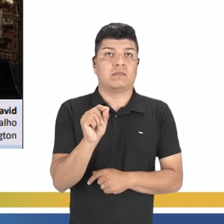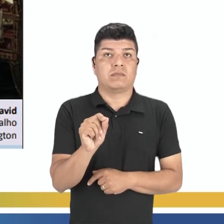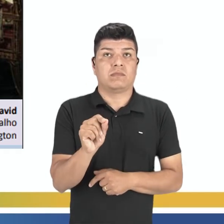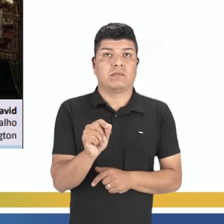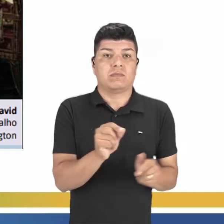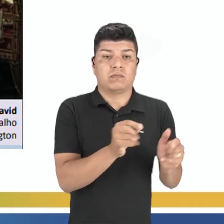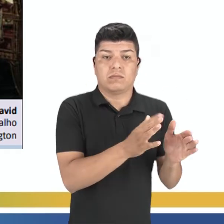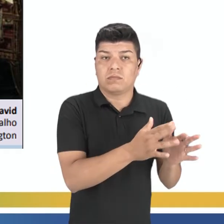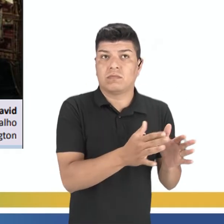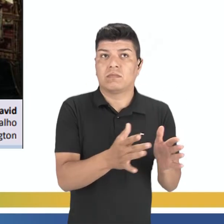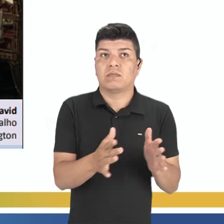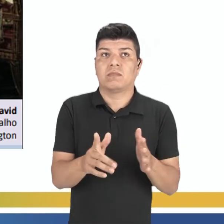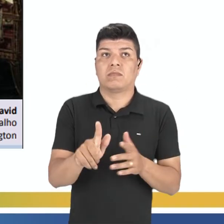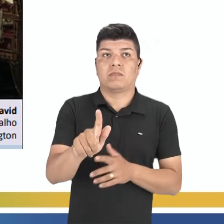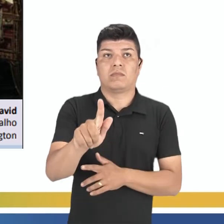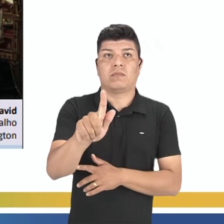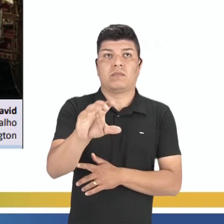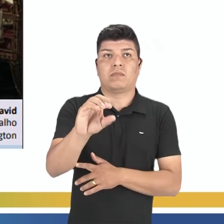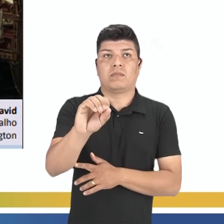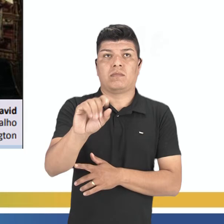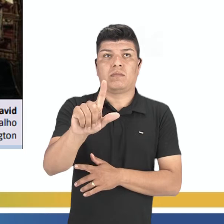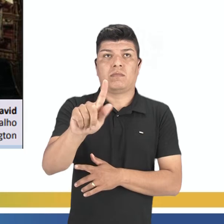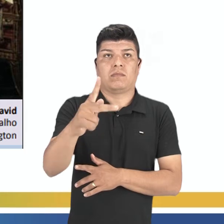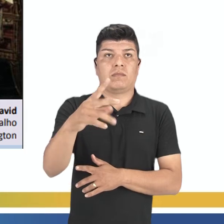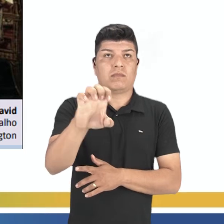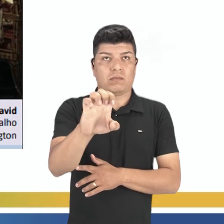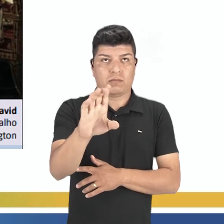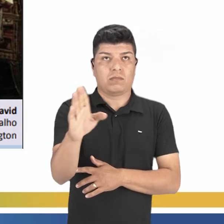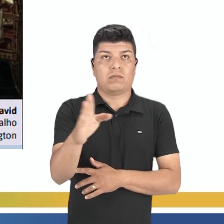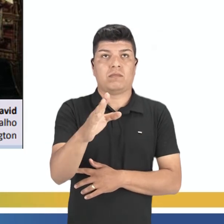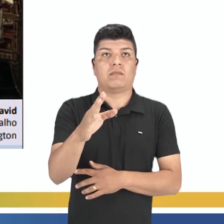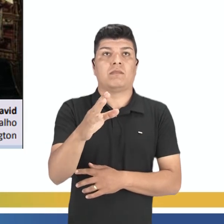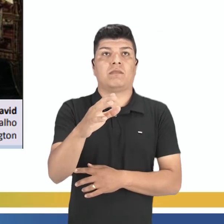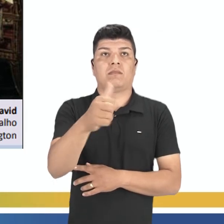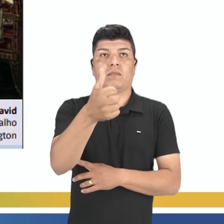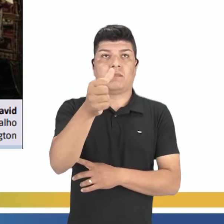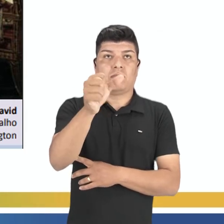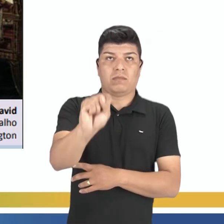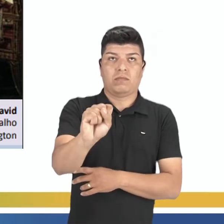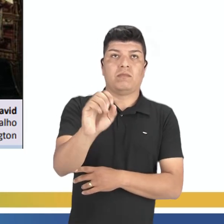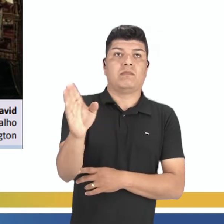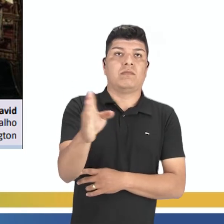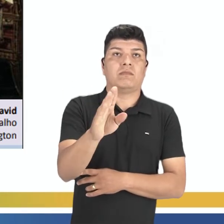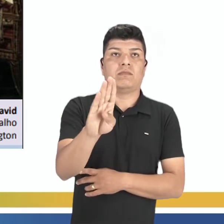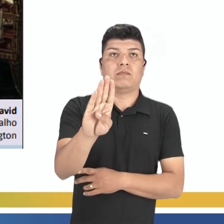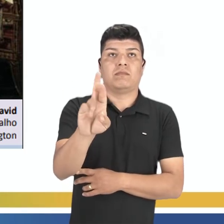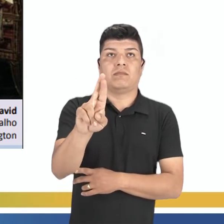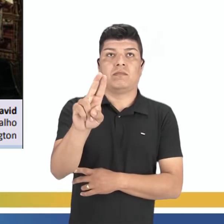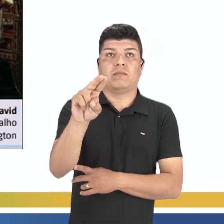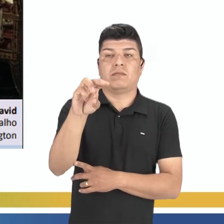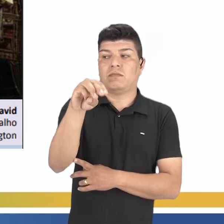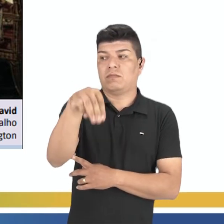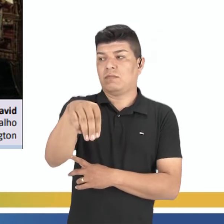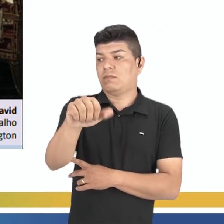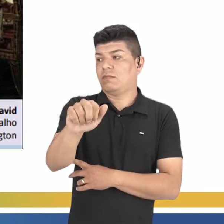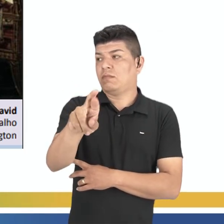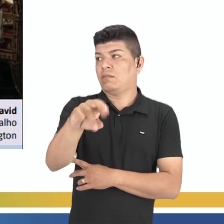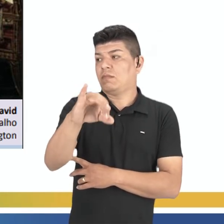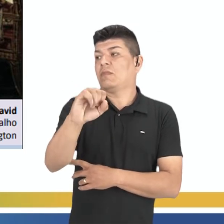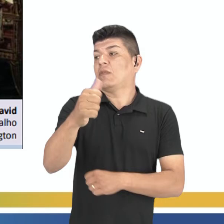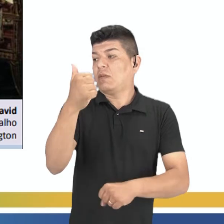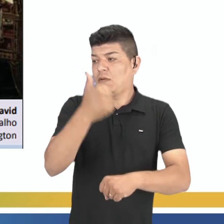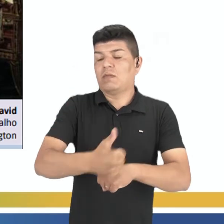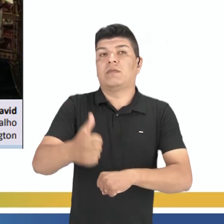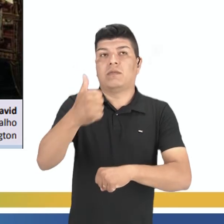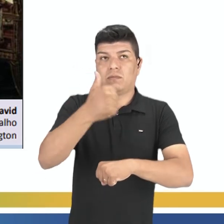período chamado de golpe de 18 de Brumário, que é quando Napoleão Bonaparte, com suas tropas, ele era muito